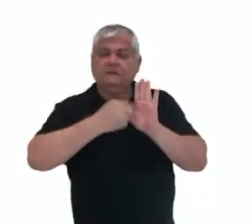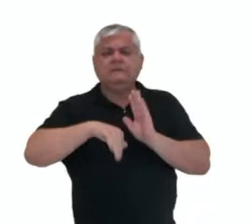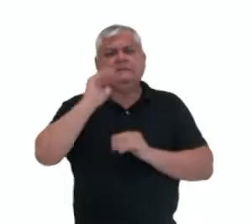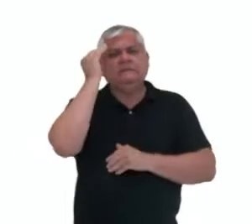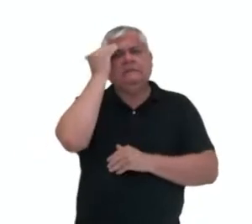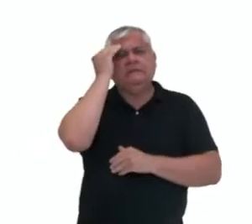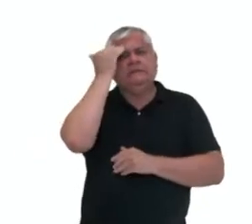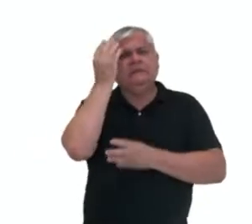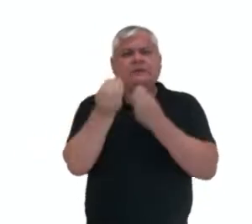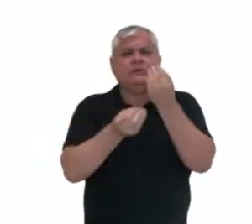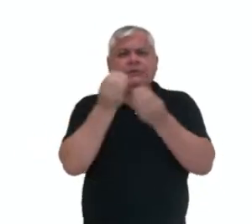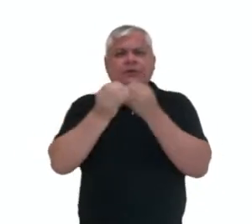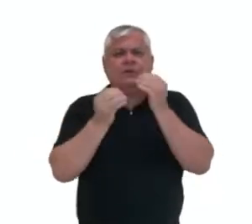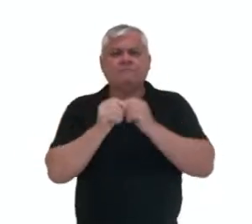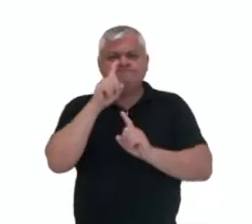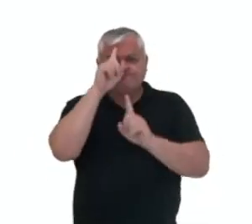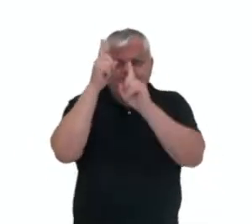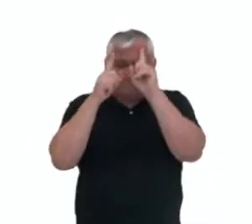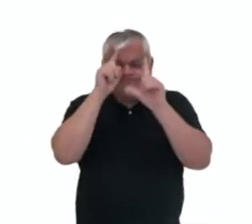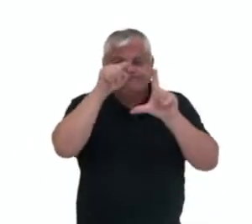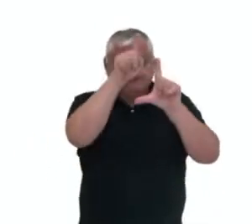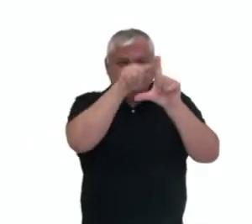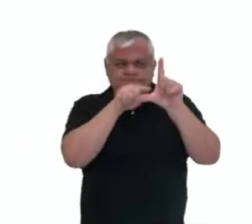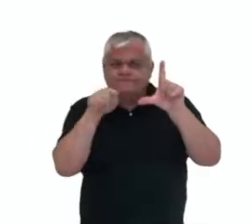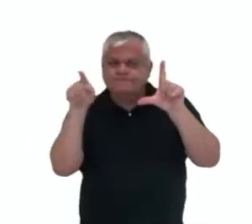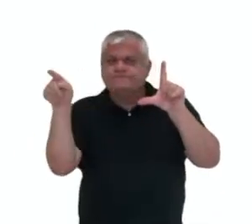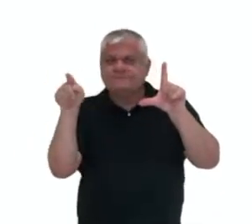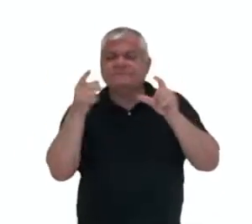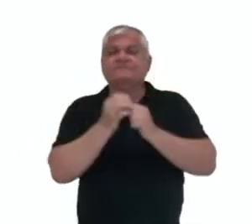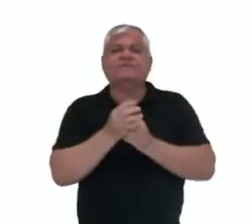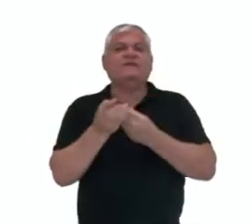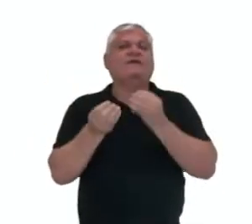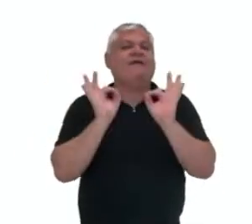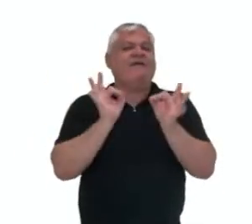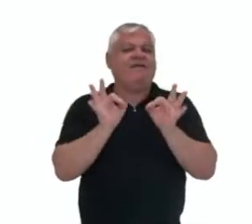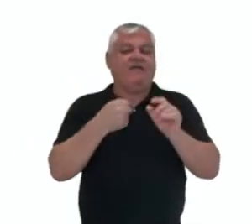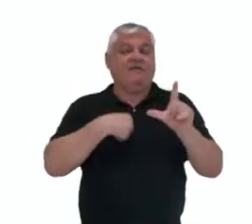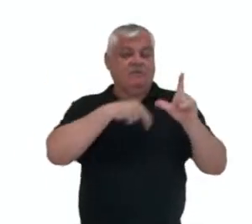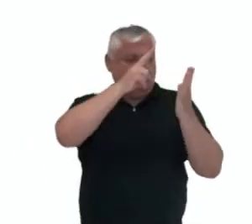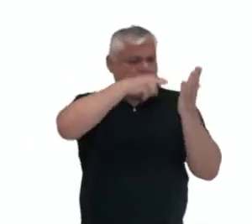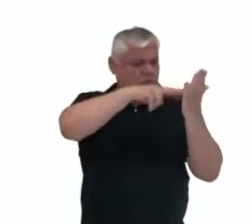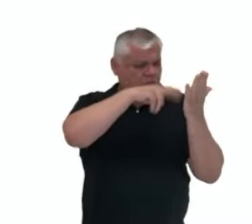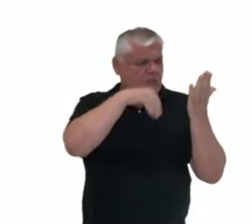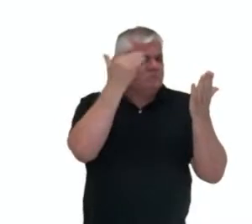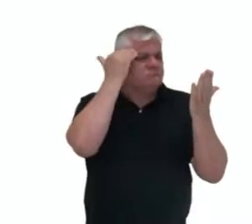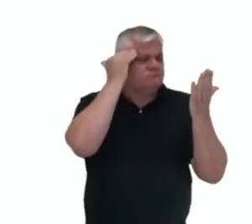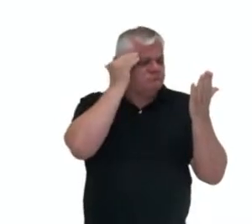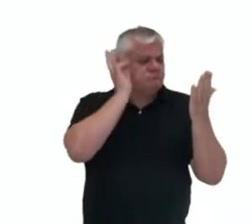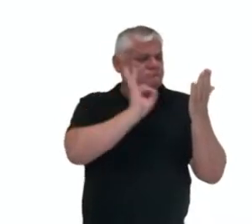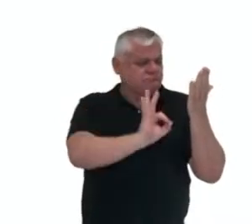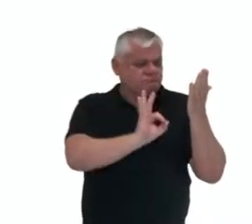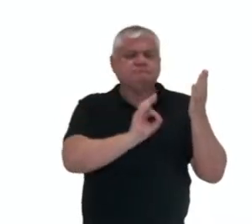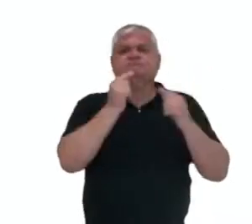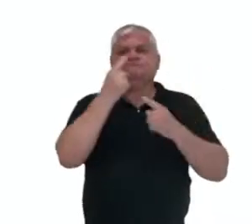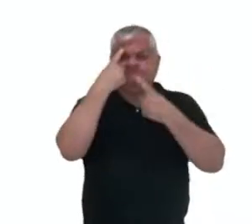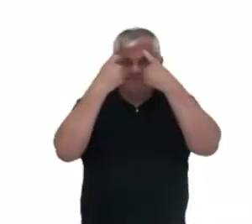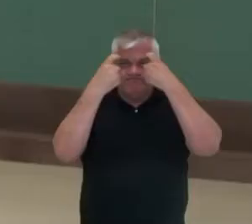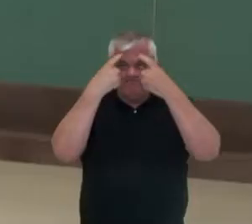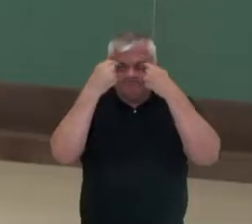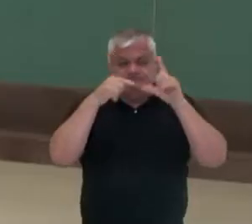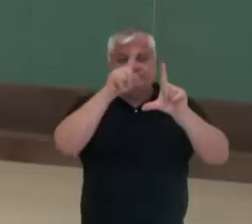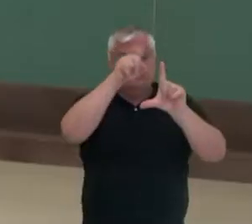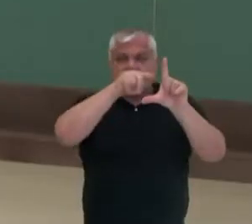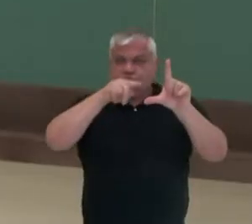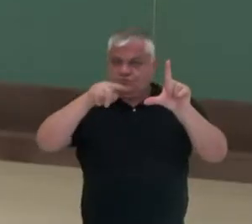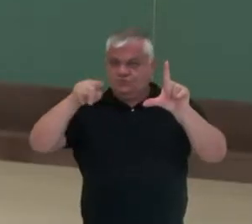e construir um gráfico de segmentos, isso mesmo. Então, nós vamos ler, vamos interpretar, vamos tentar construir, analisar